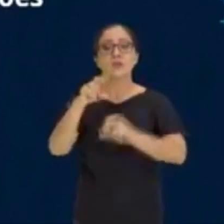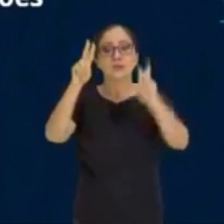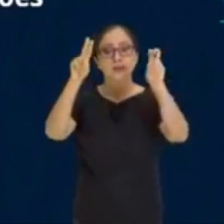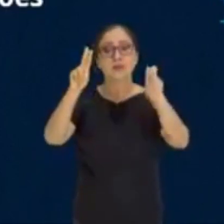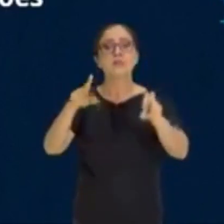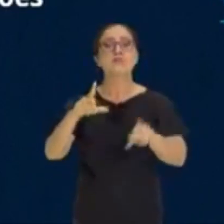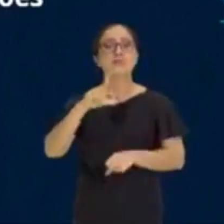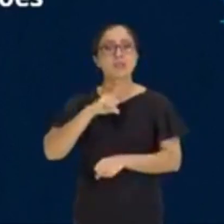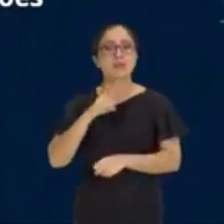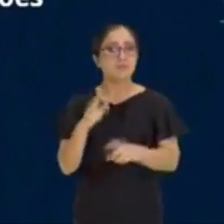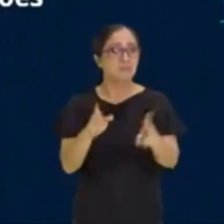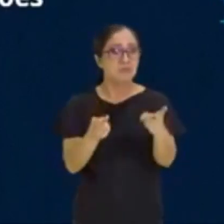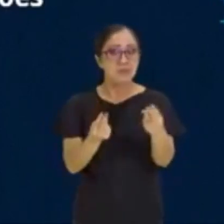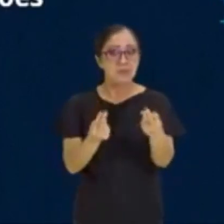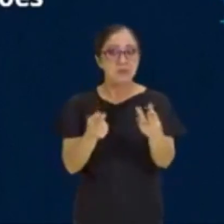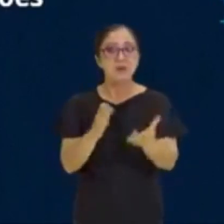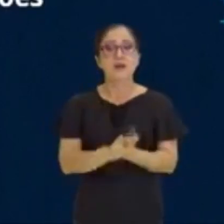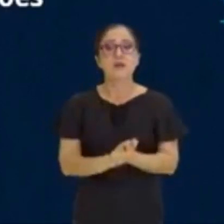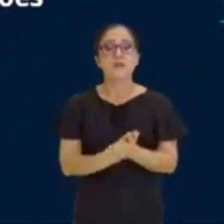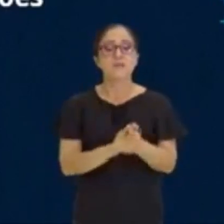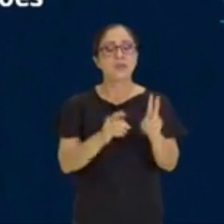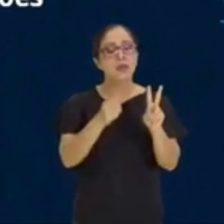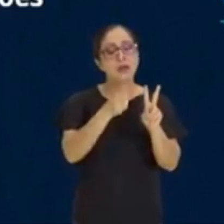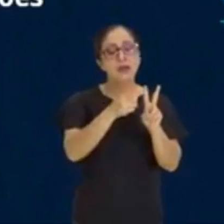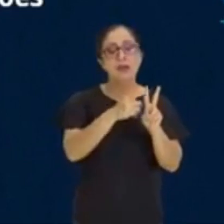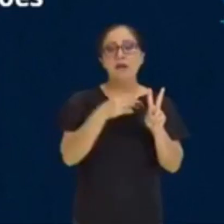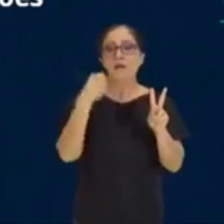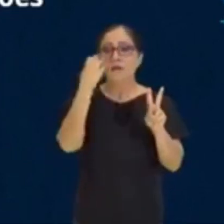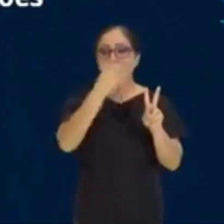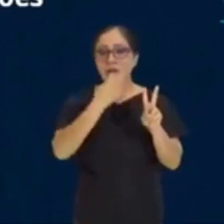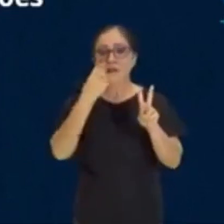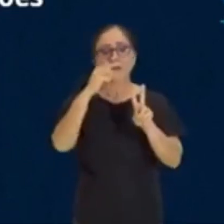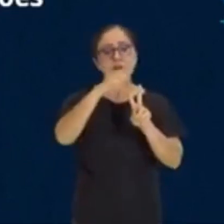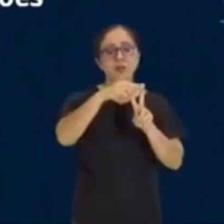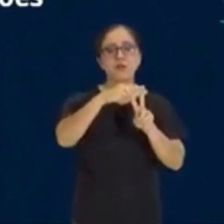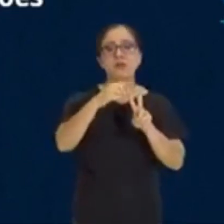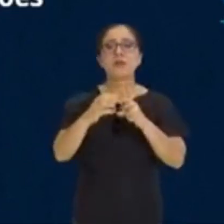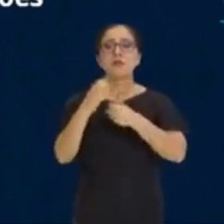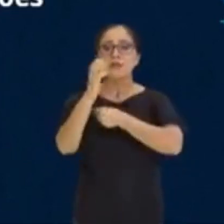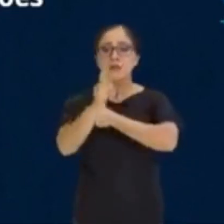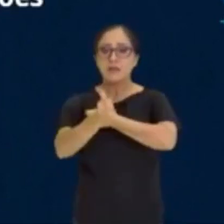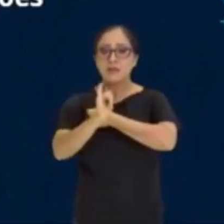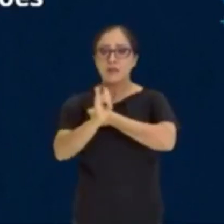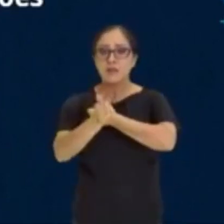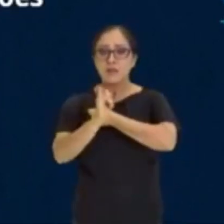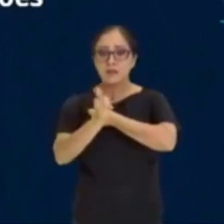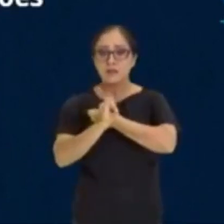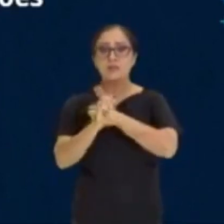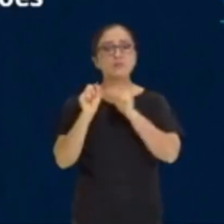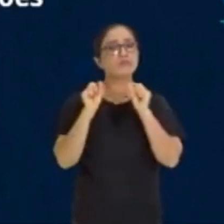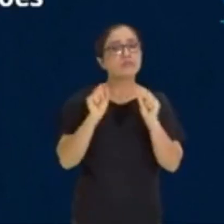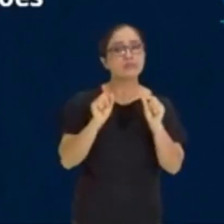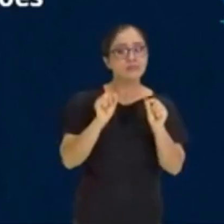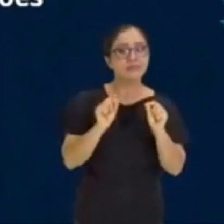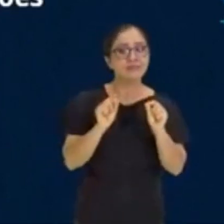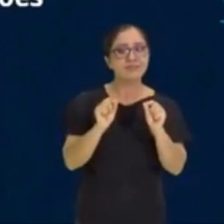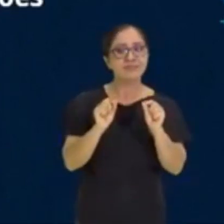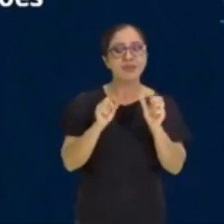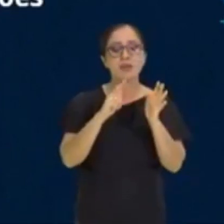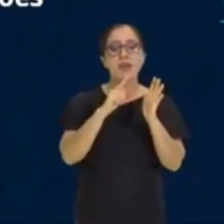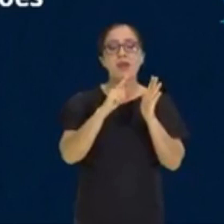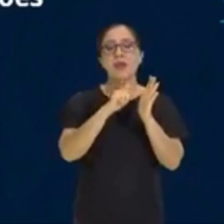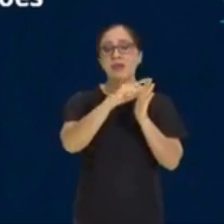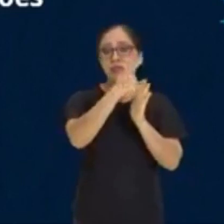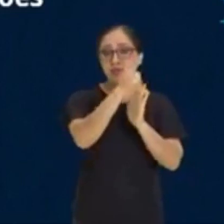canção, O Dia em que a Terra Parou, e a crônica, É Preciso Parar, são textos diferentes, de gêneros